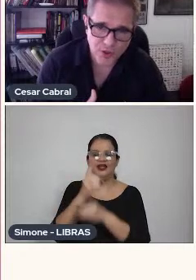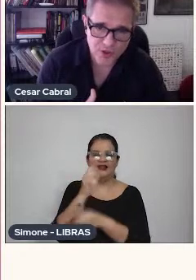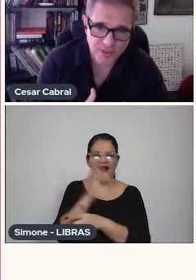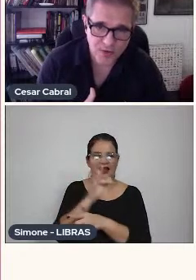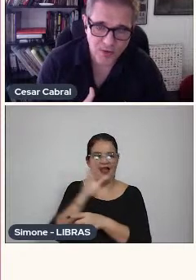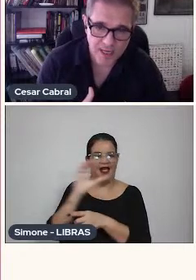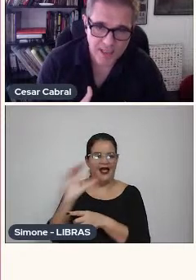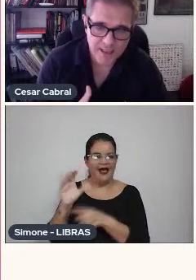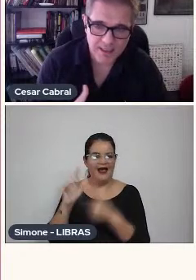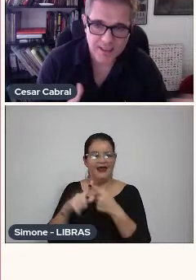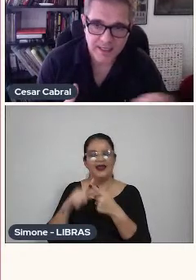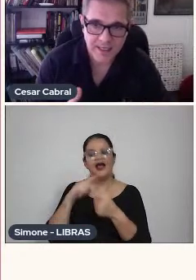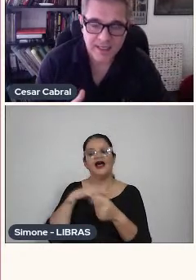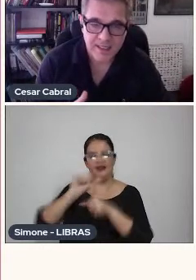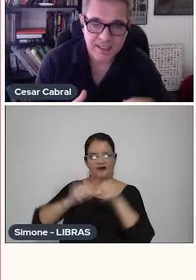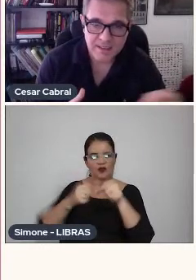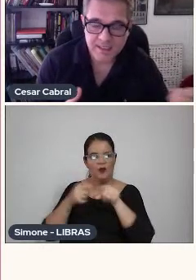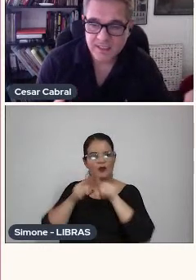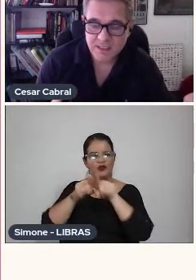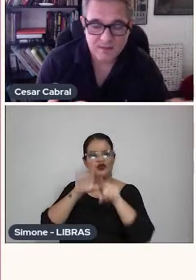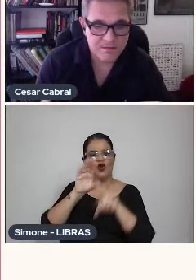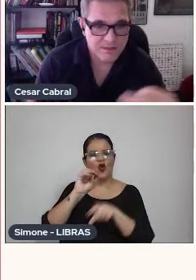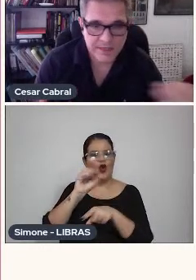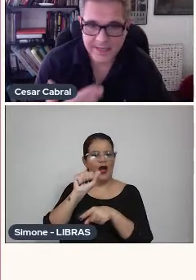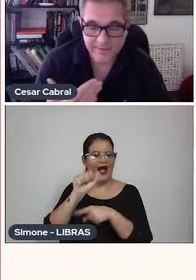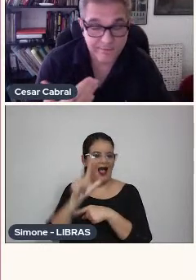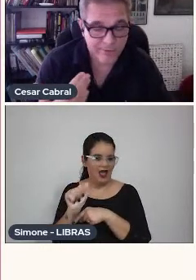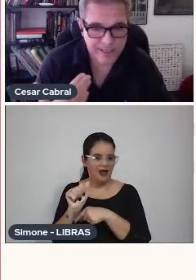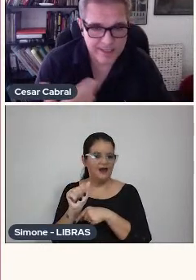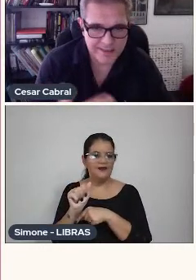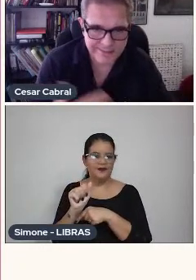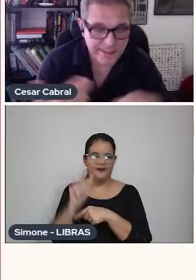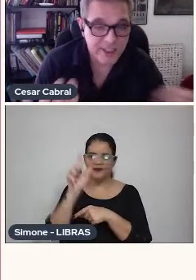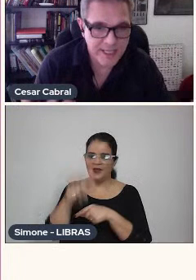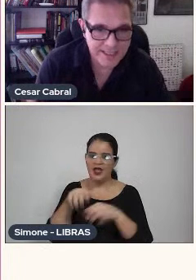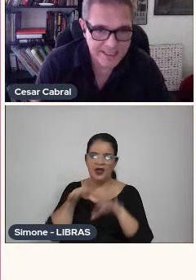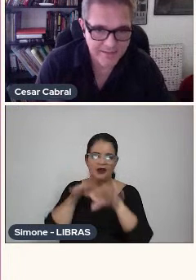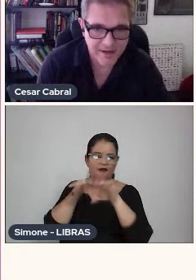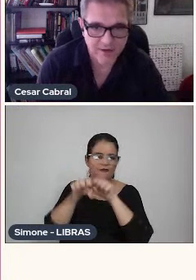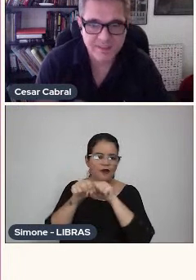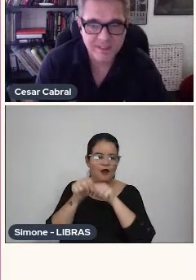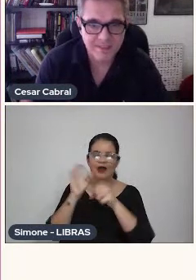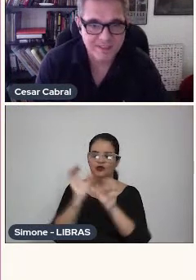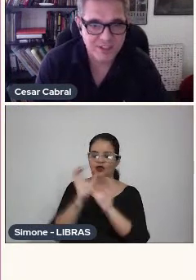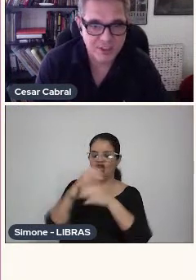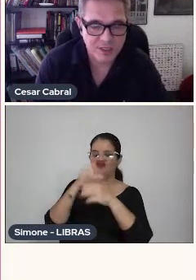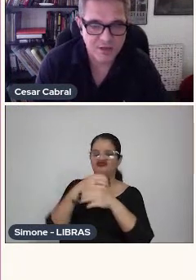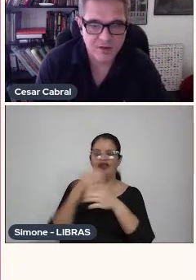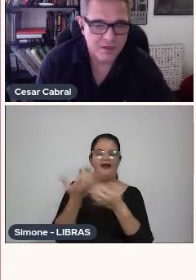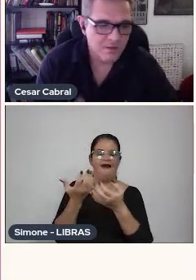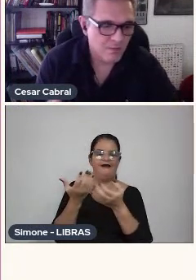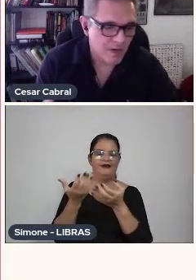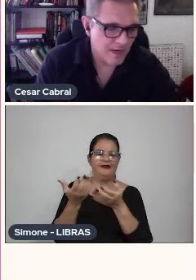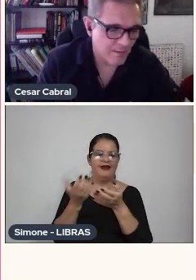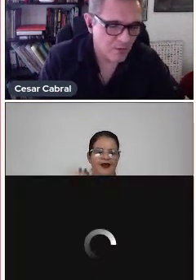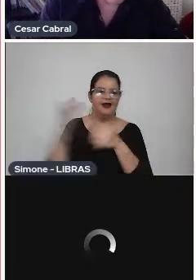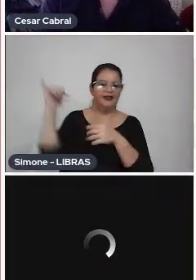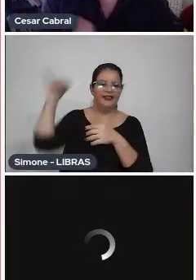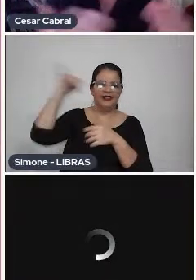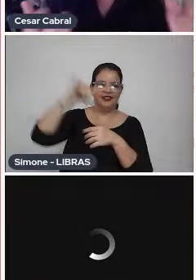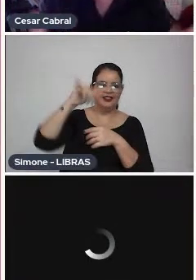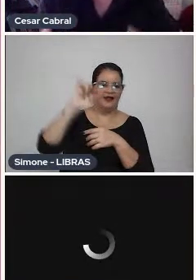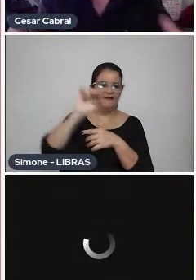virou meu sócio na Coala, né, que era formado em engenharia naval, assim, mas tinha uma